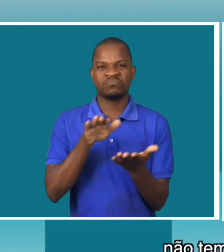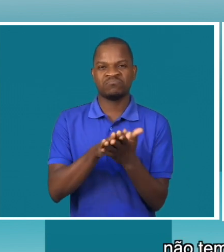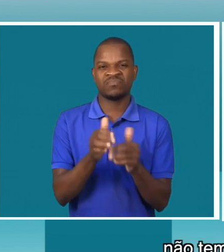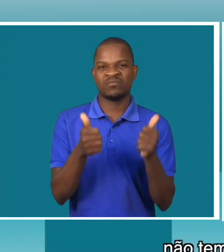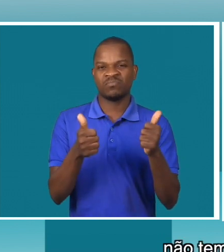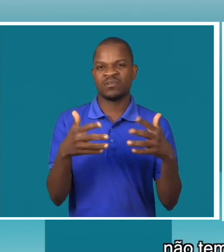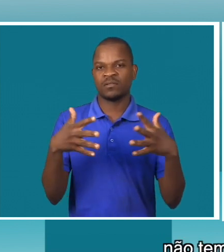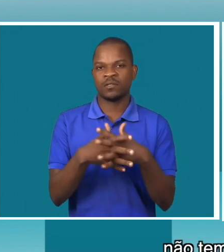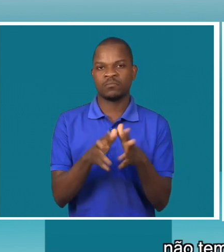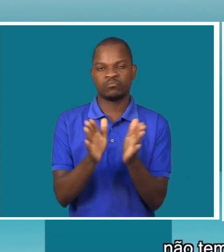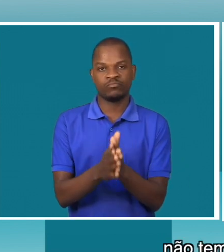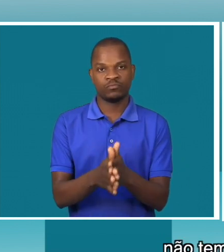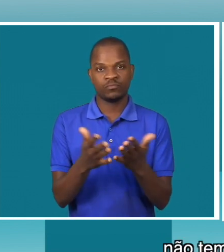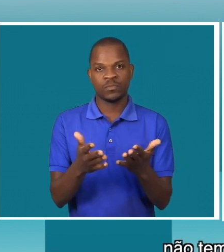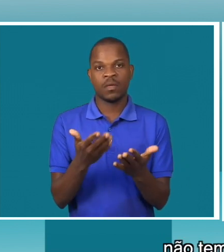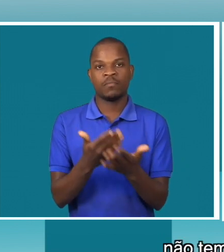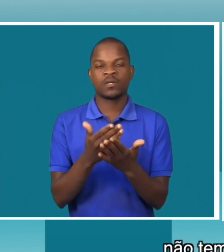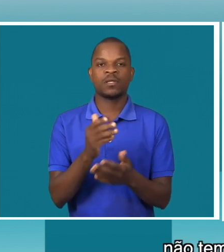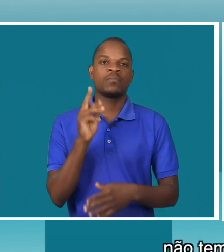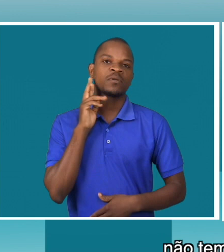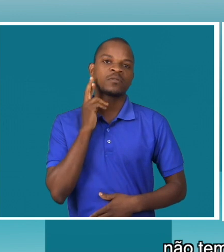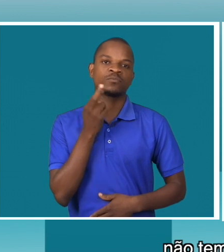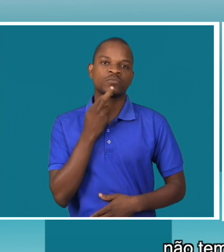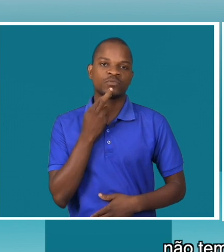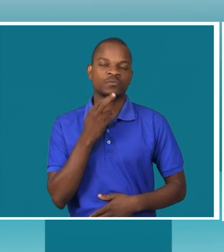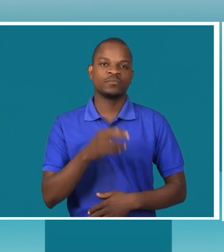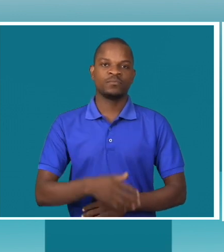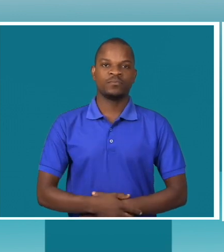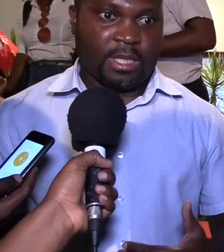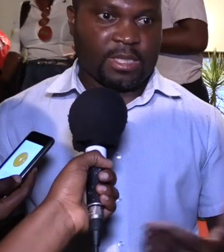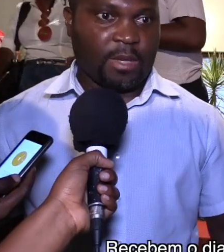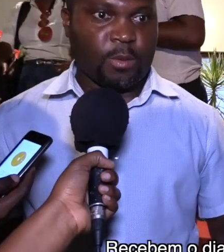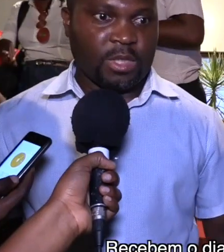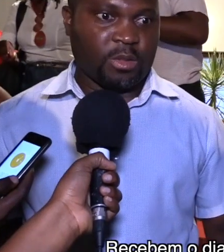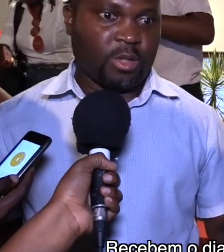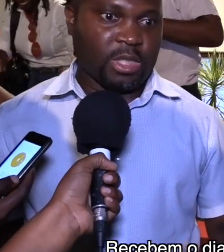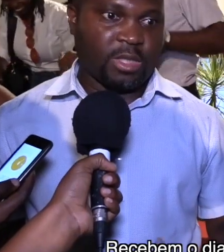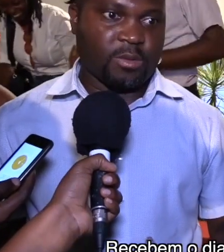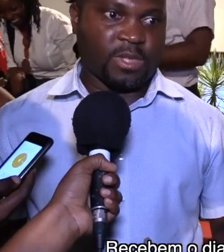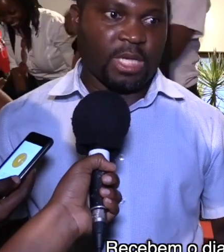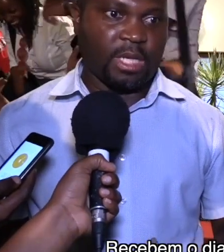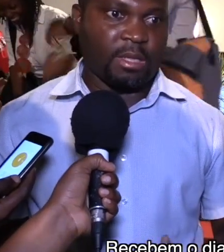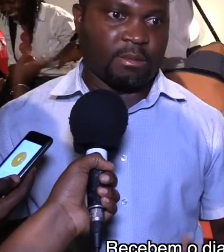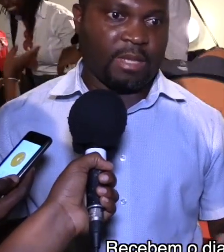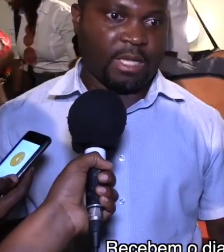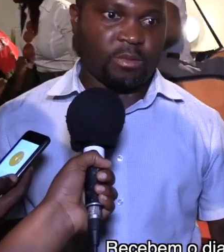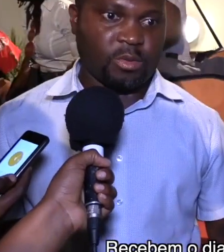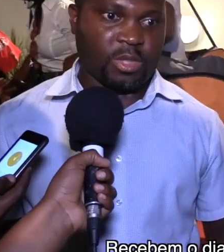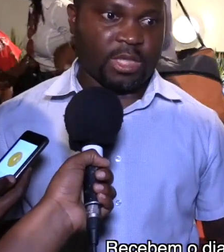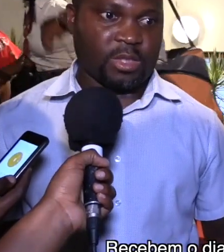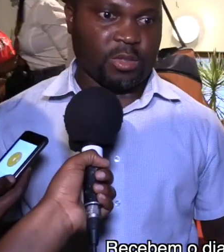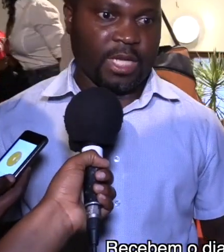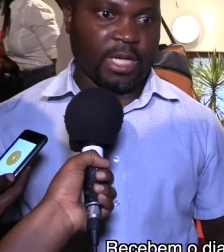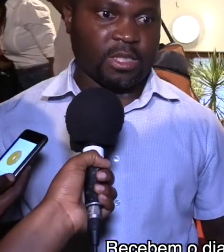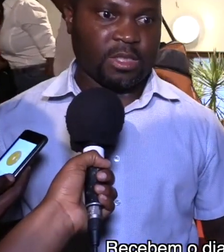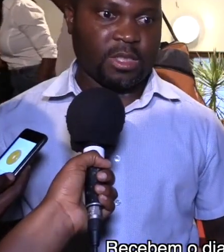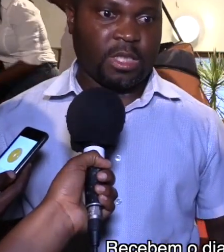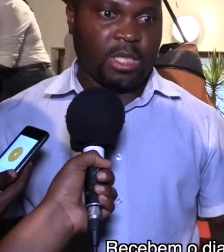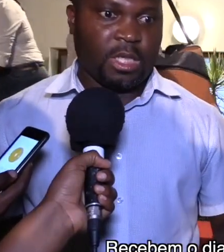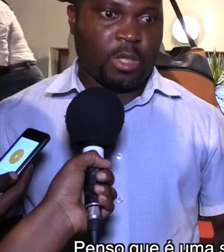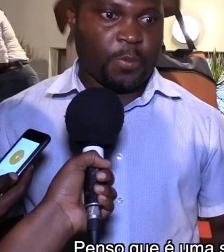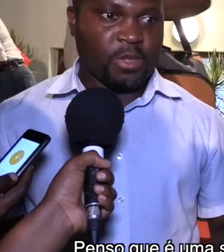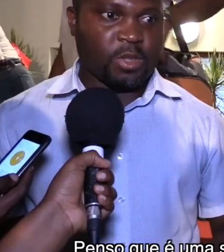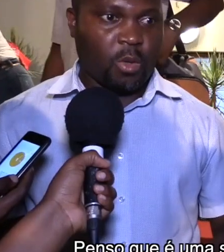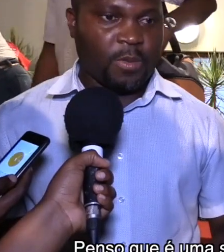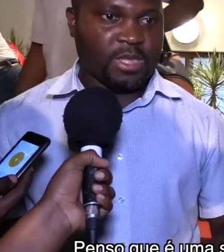o nosso serviço de preparado para este tipo de diagnóstico. Recebe um diagnóstico sem dados adicionais,